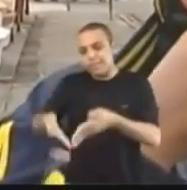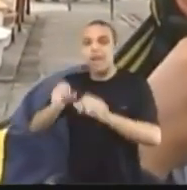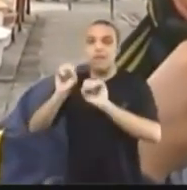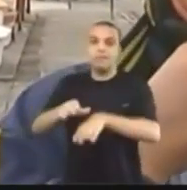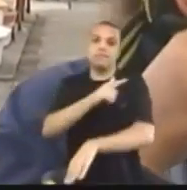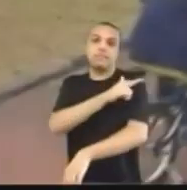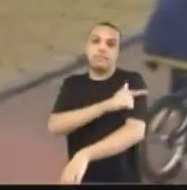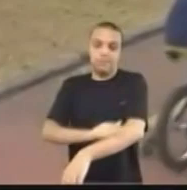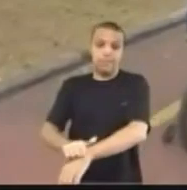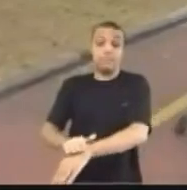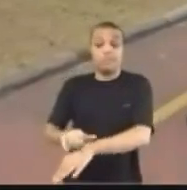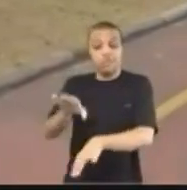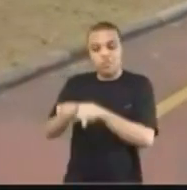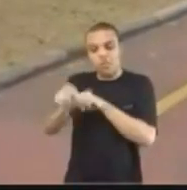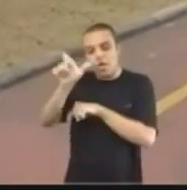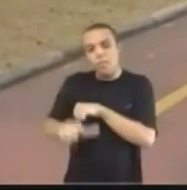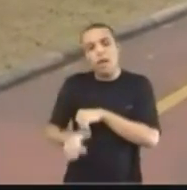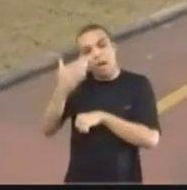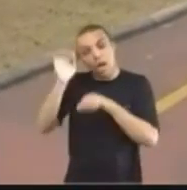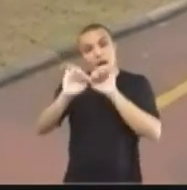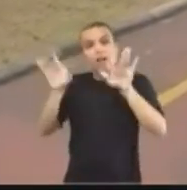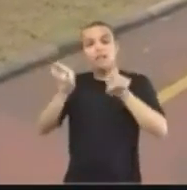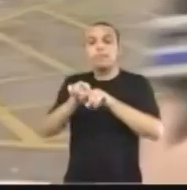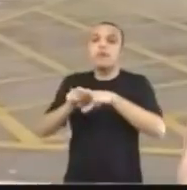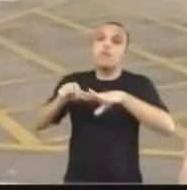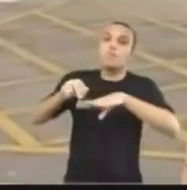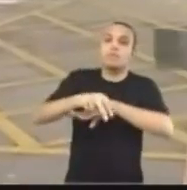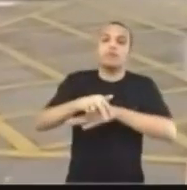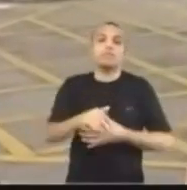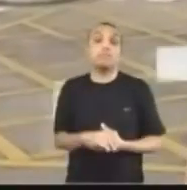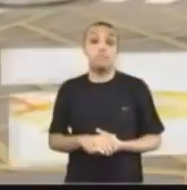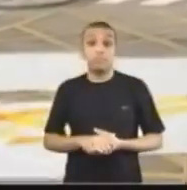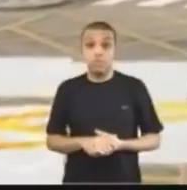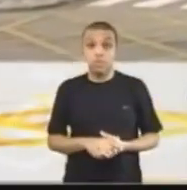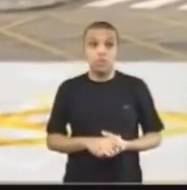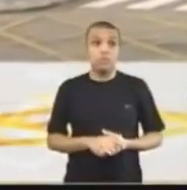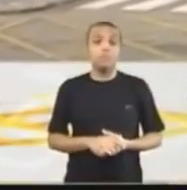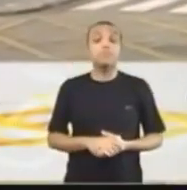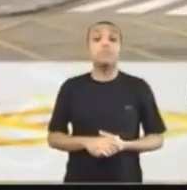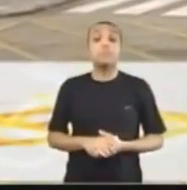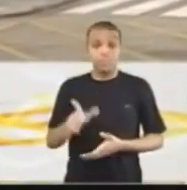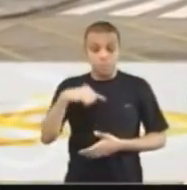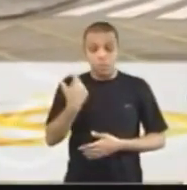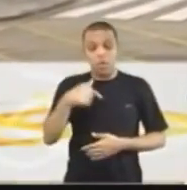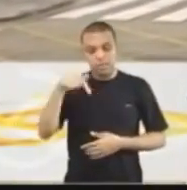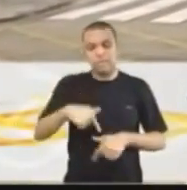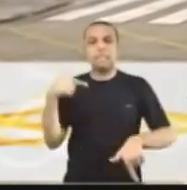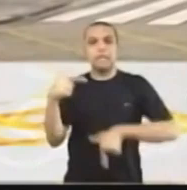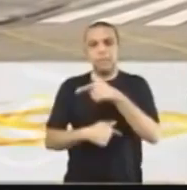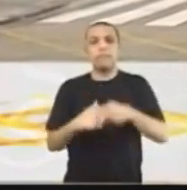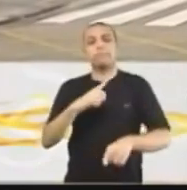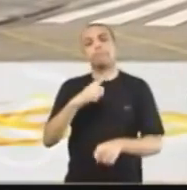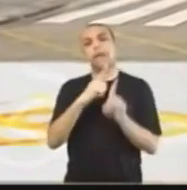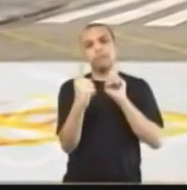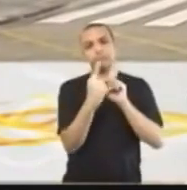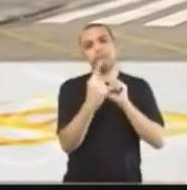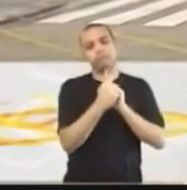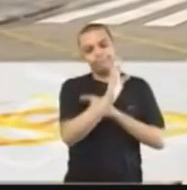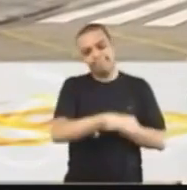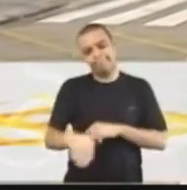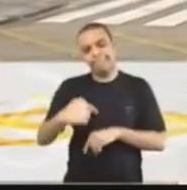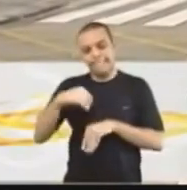educação para o trânsito e a mobilidade urbana o trabalho que nós realizamos é o atendimento às crianças com